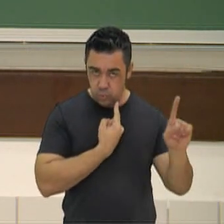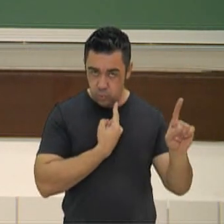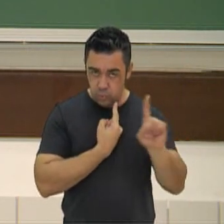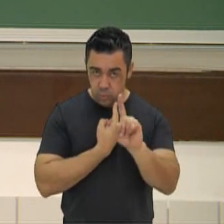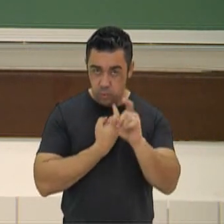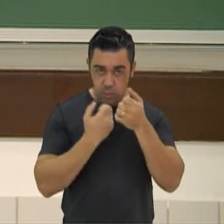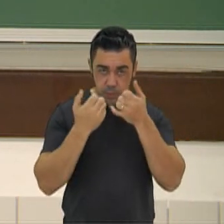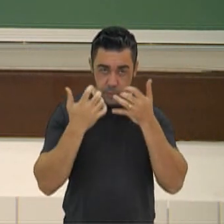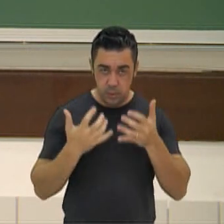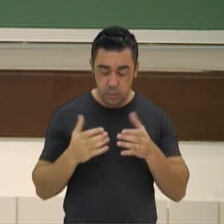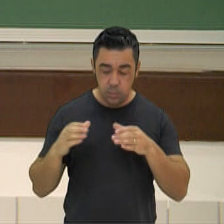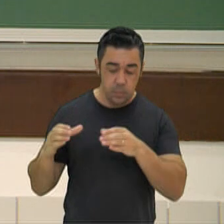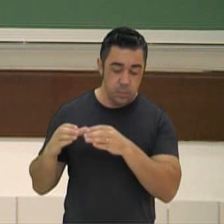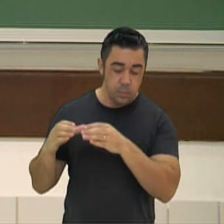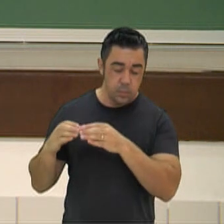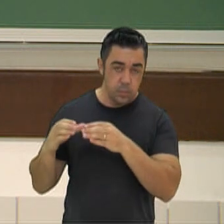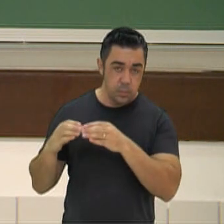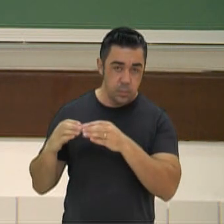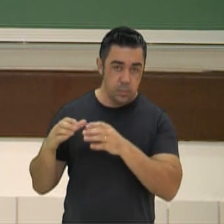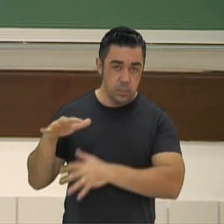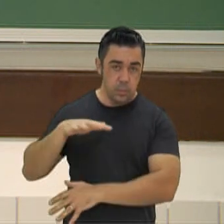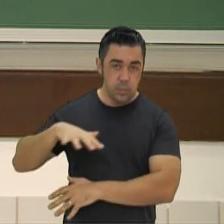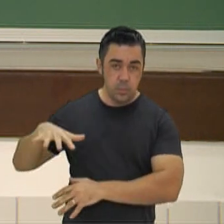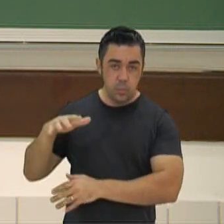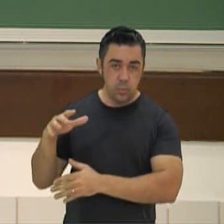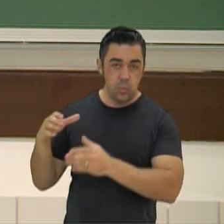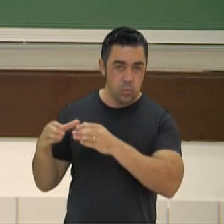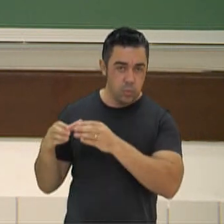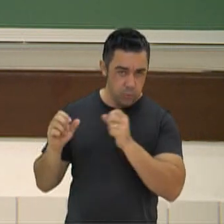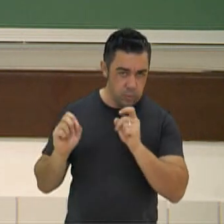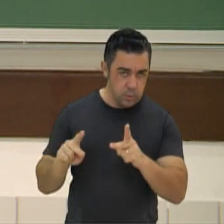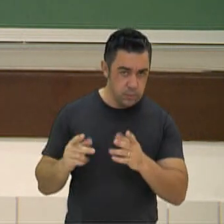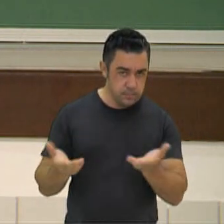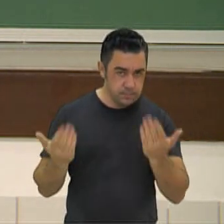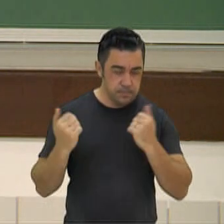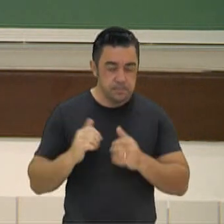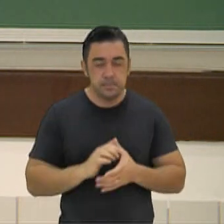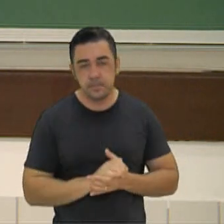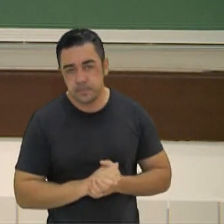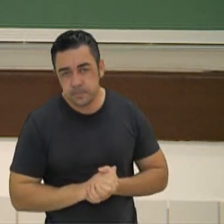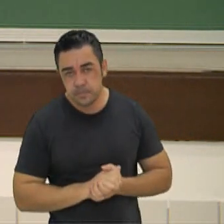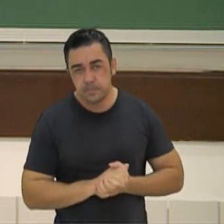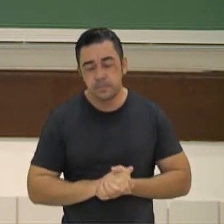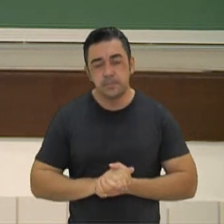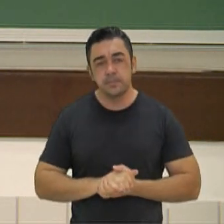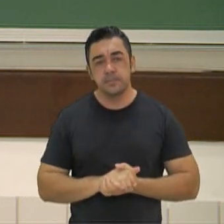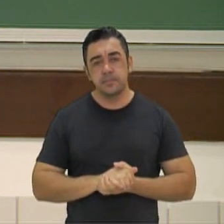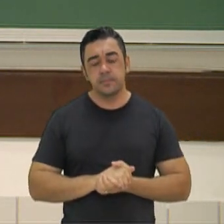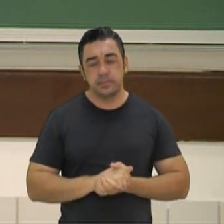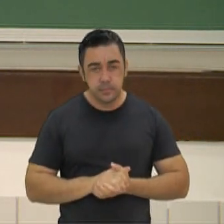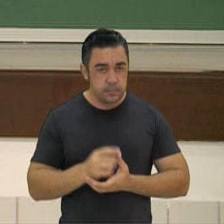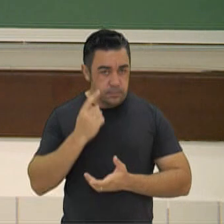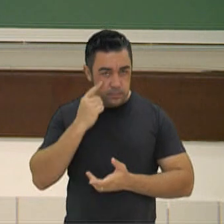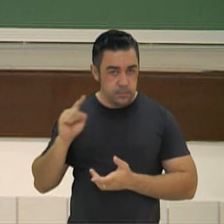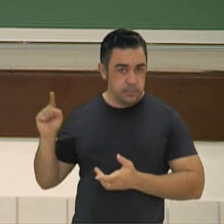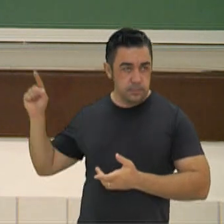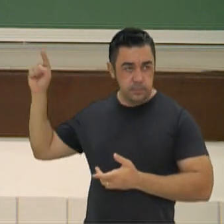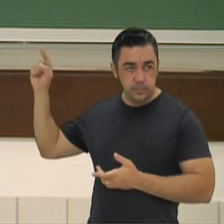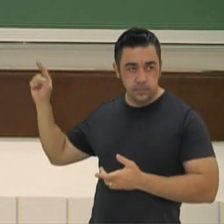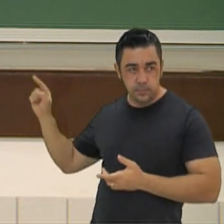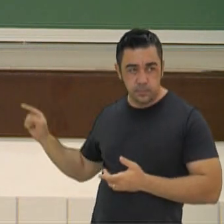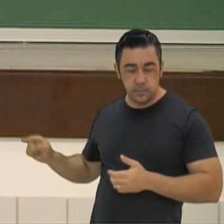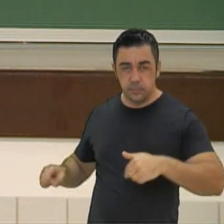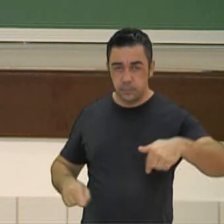a nível populacional, quando falamos dessas espécies aí. Beleza? Então, vamos lá. Nós vamos trabalhar esses 7